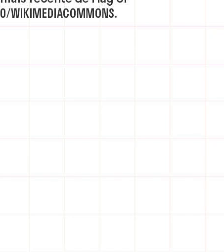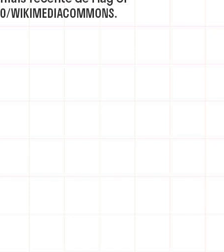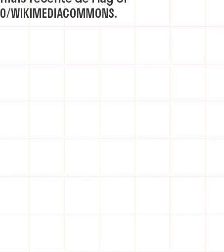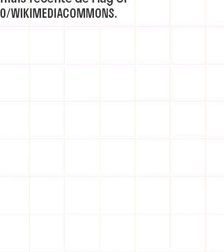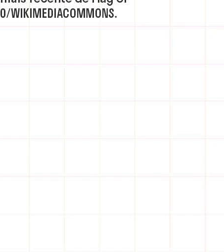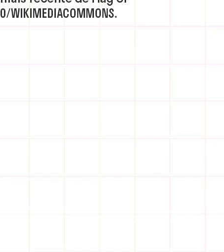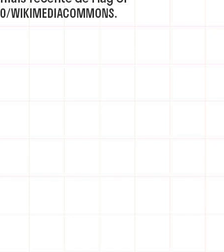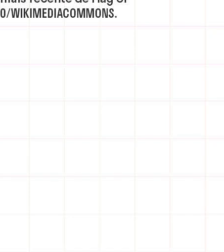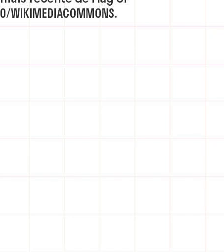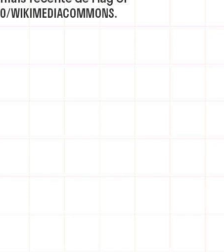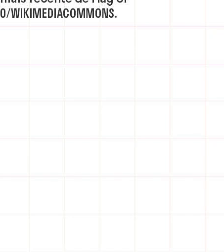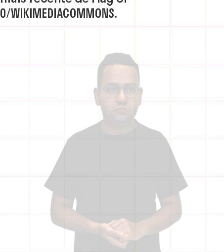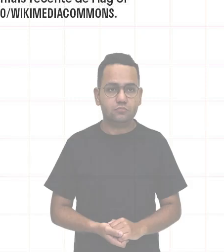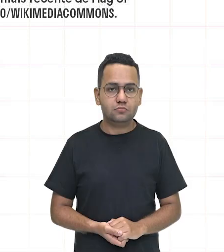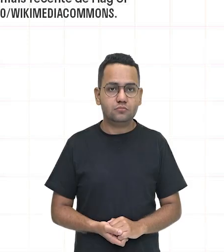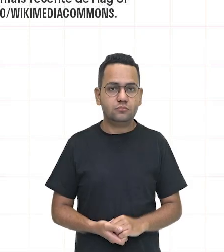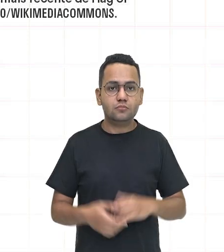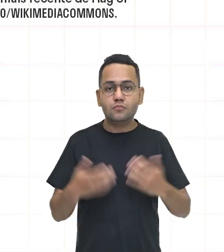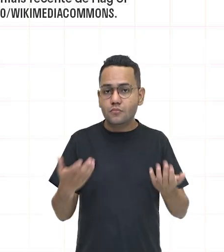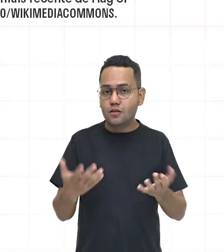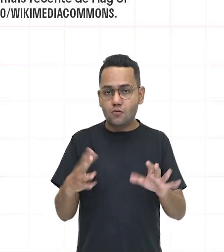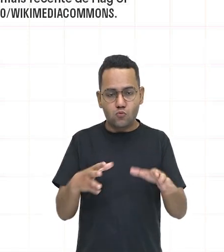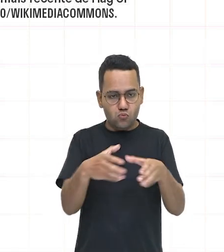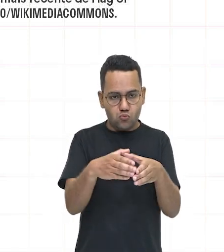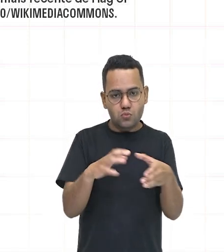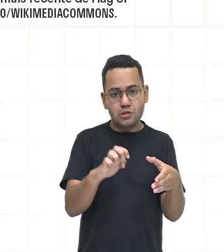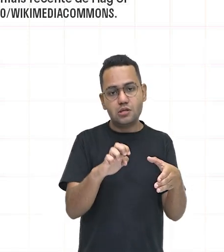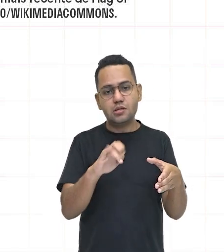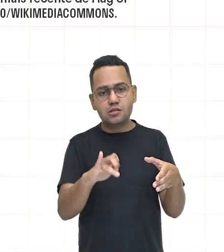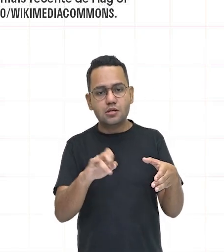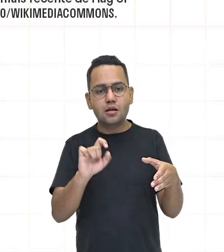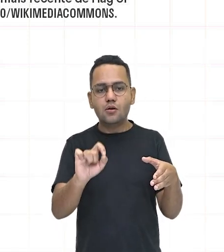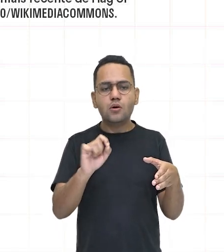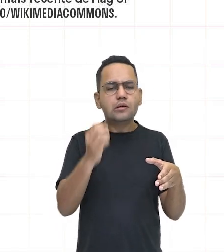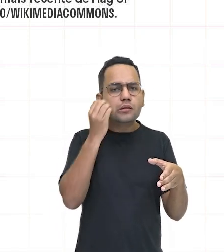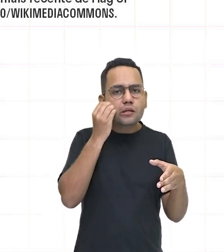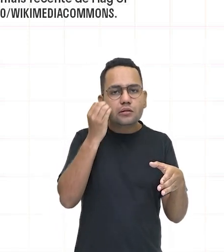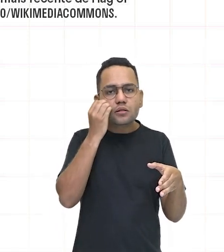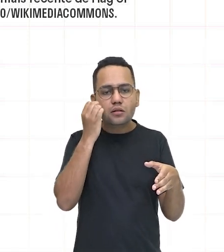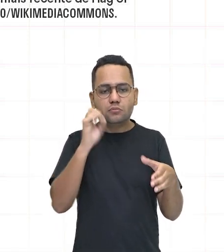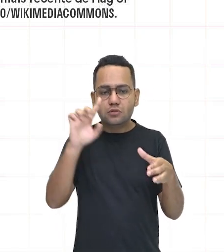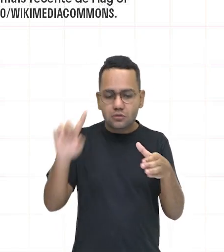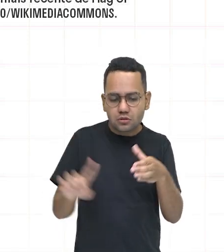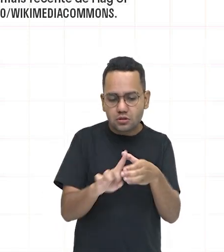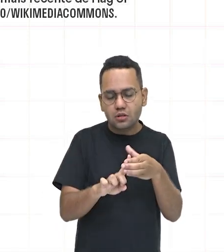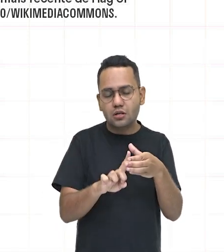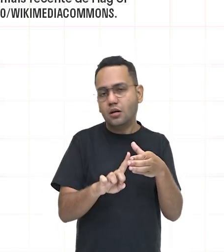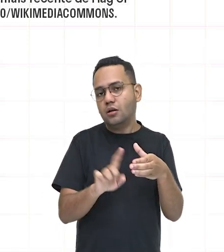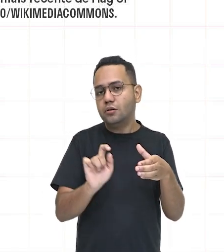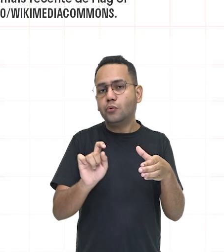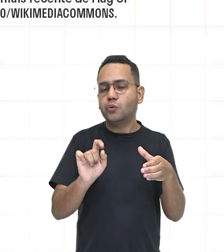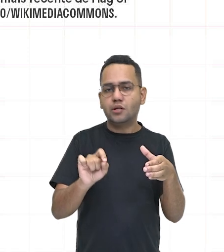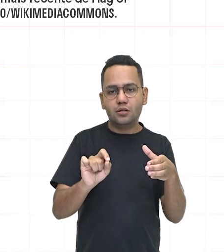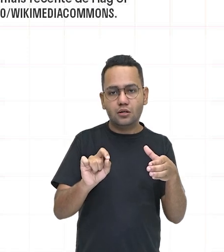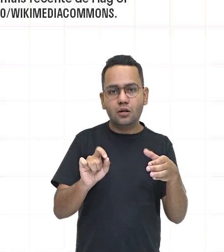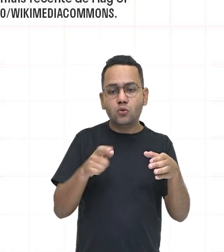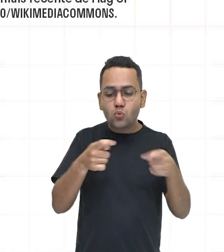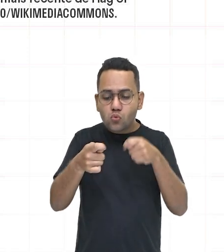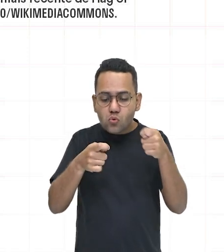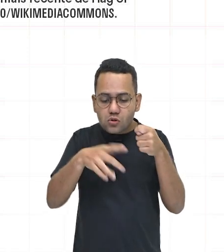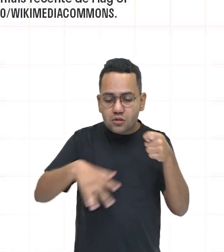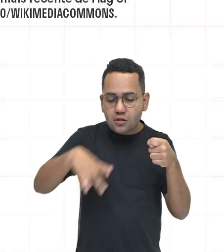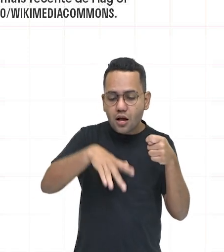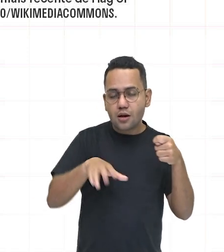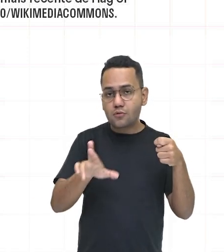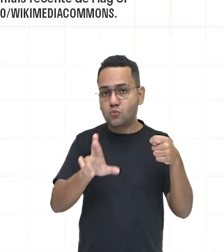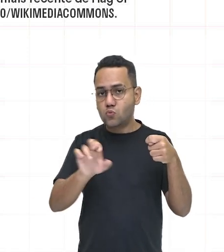de integração das ex-repúblicas soviéticas, as áreas que se tinha a União